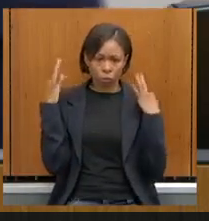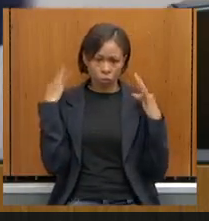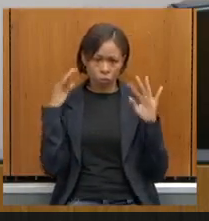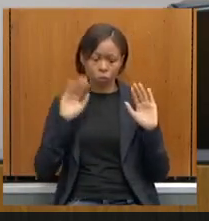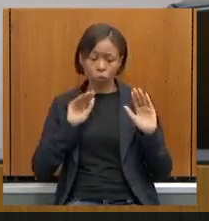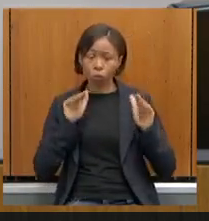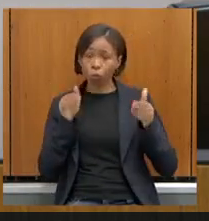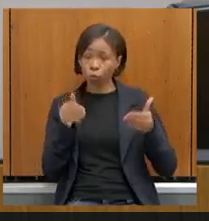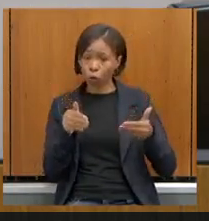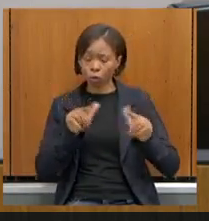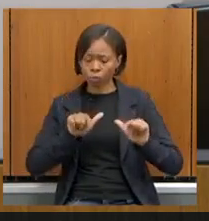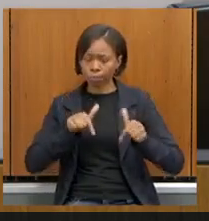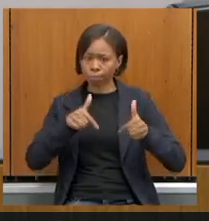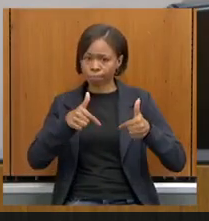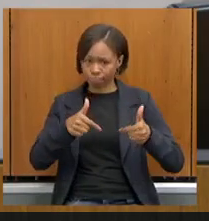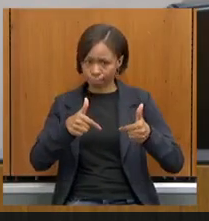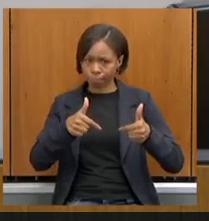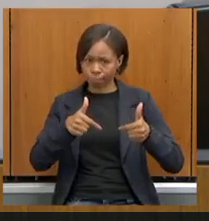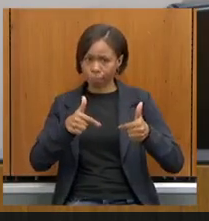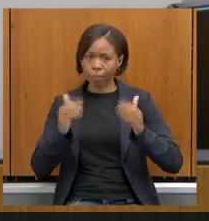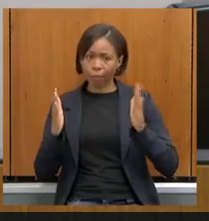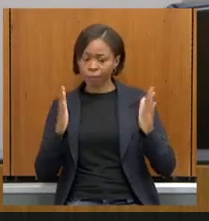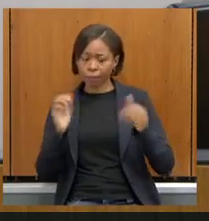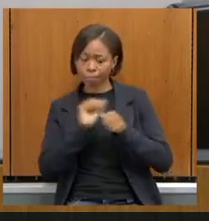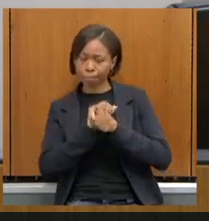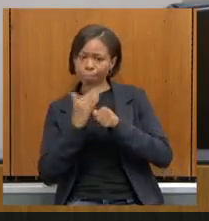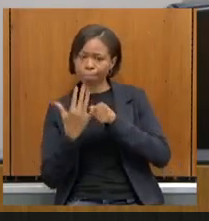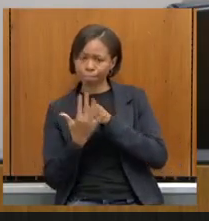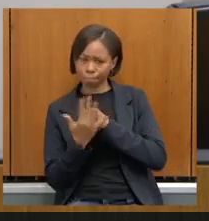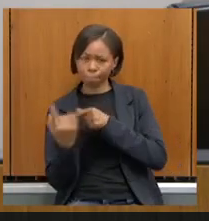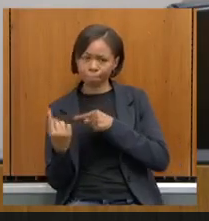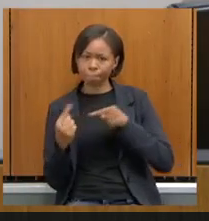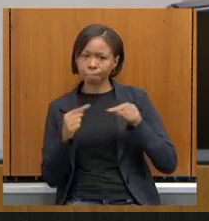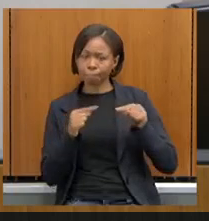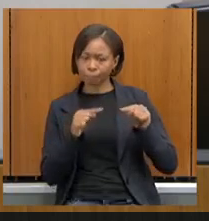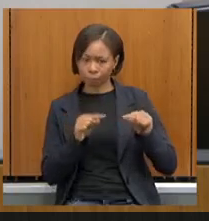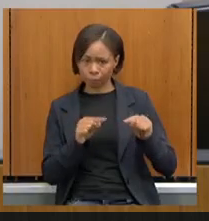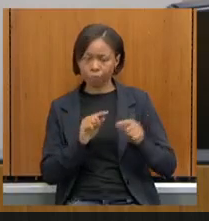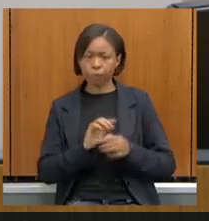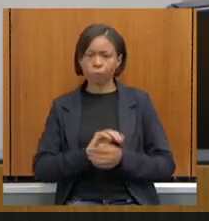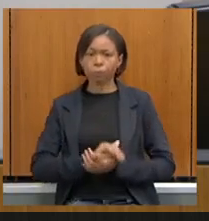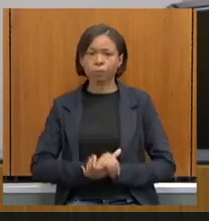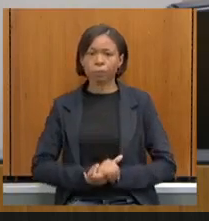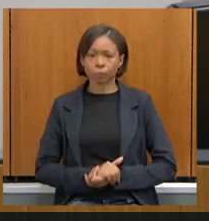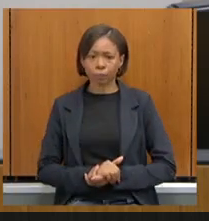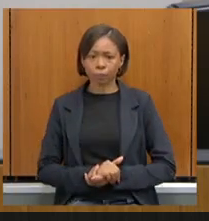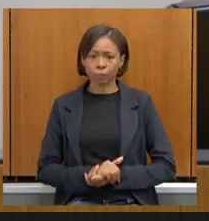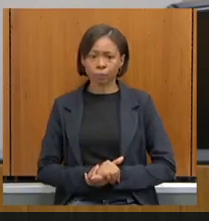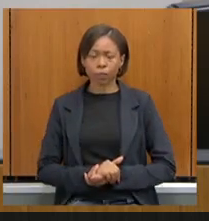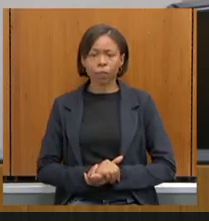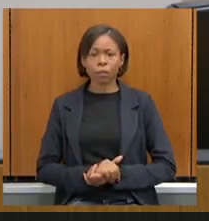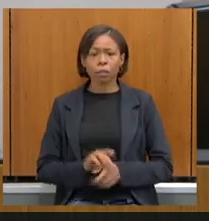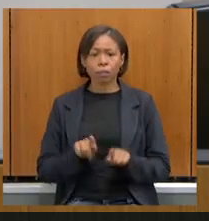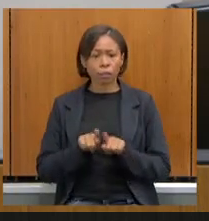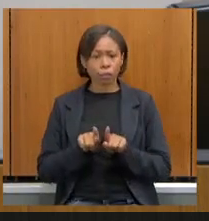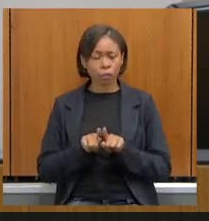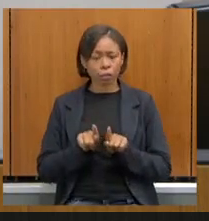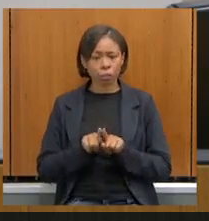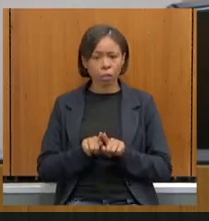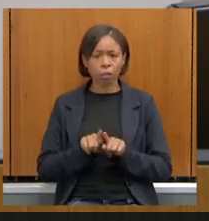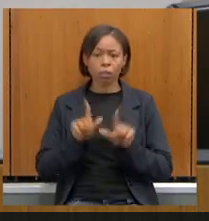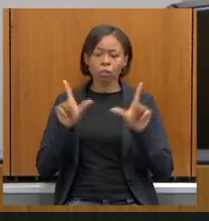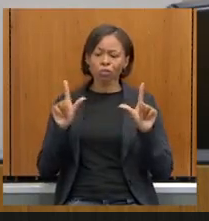adotadas no enfrentamento da pandemia do Covid-19, e mitigação de seus